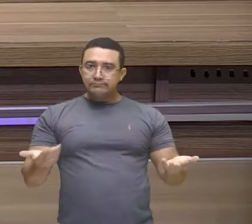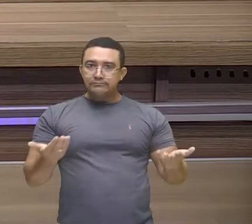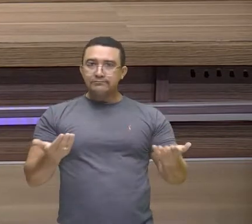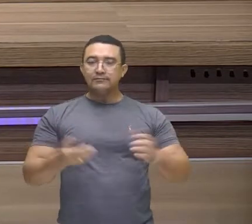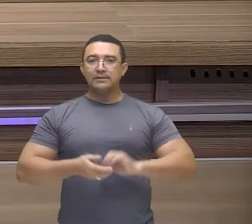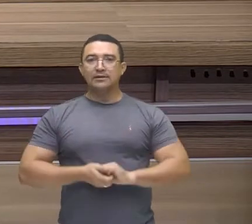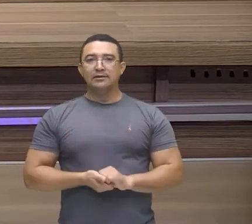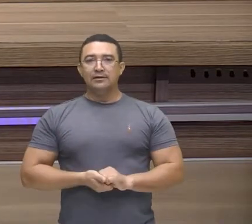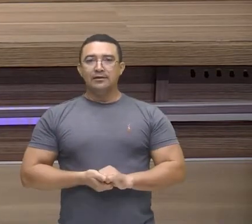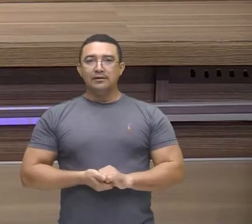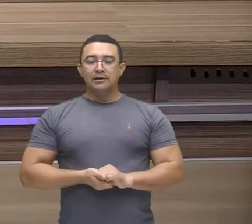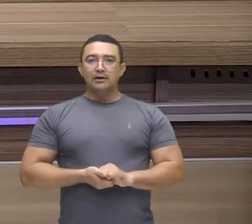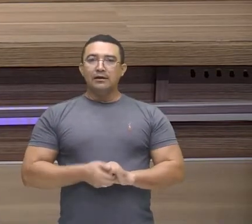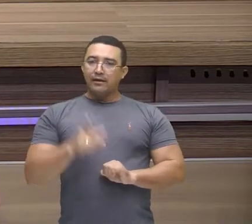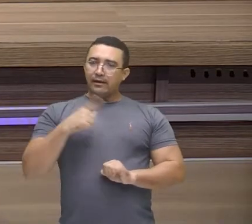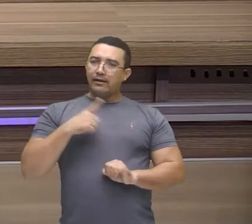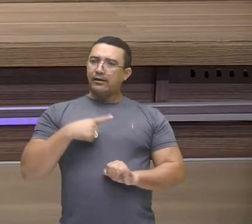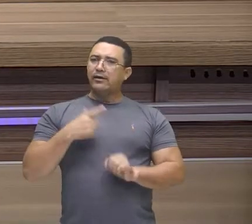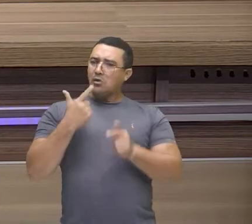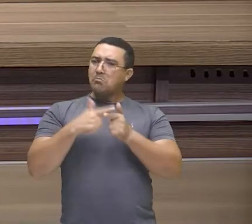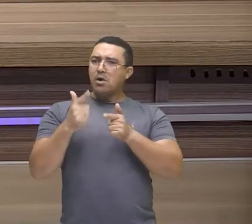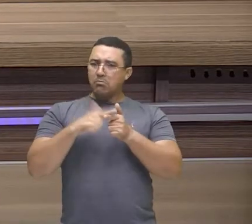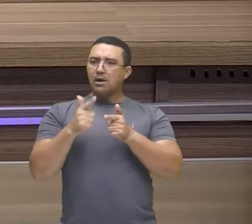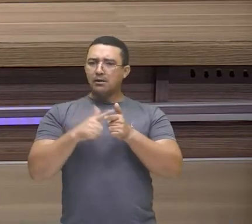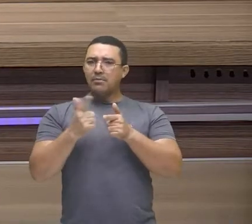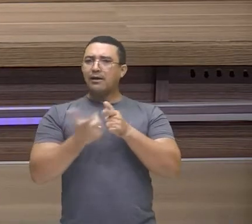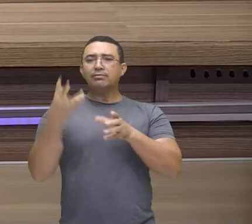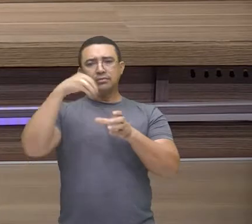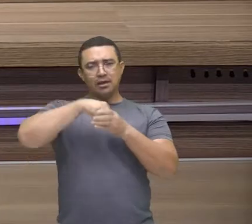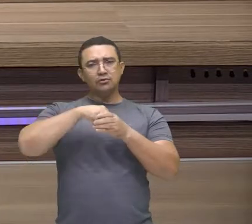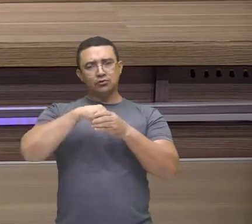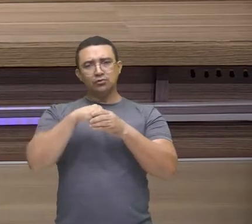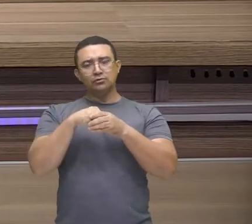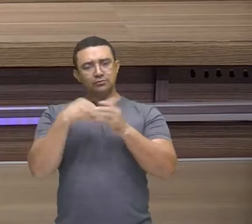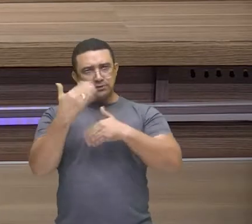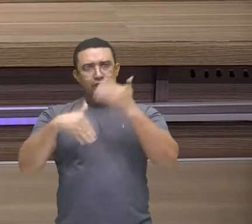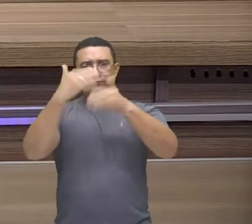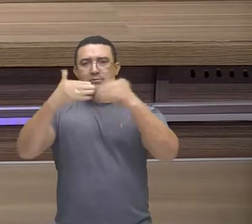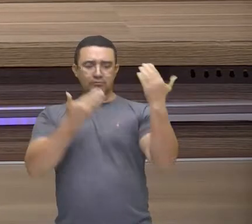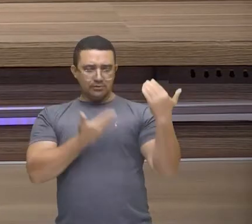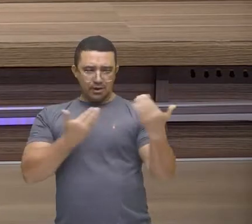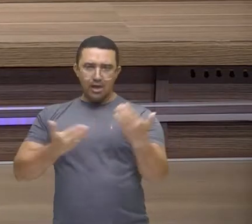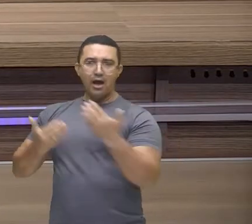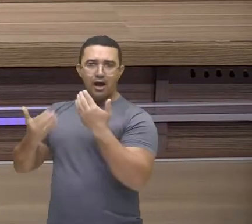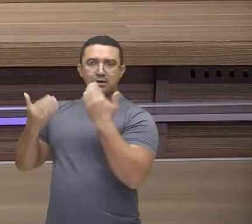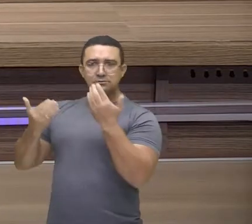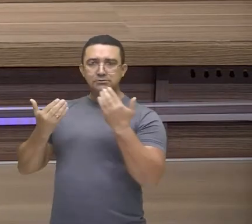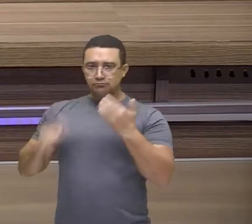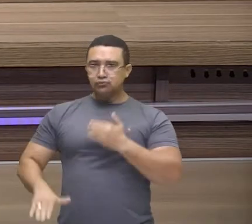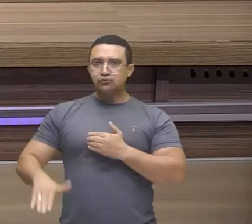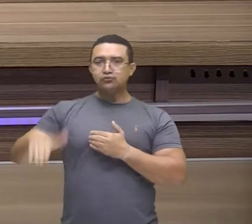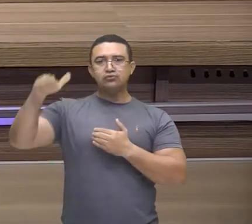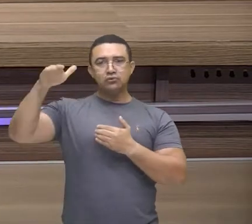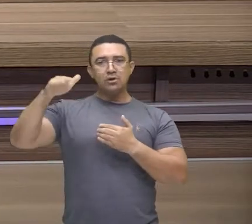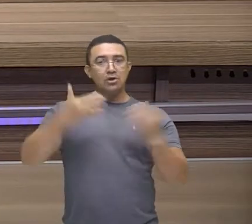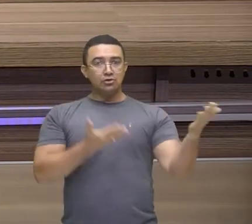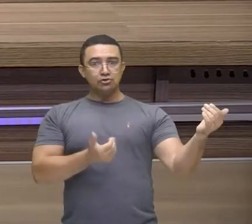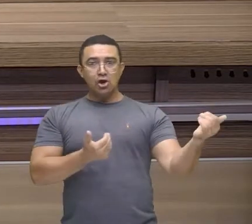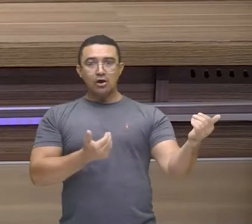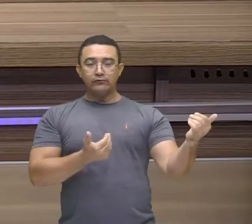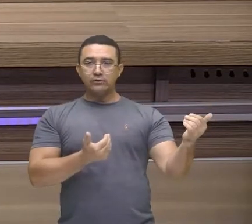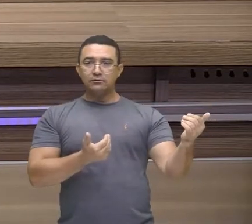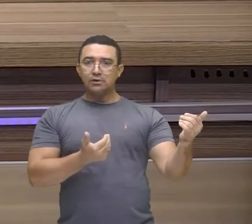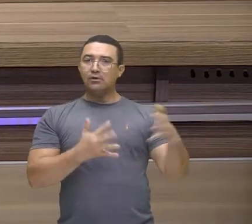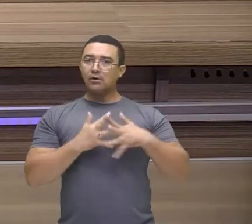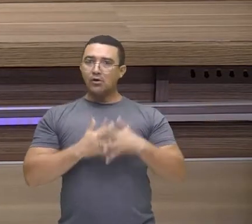transtorno dentro do desenvolvimento daquele recém-nascido que virou criança, que está virando adolescente. E tudo isso se volta